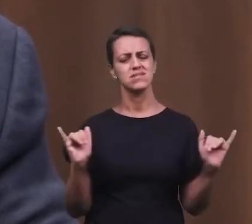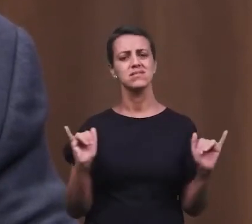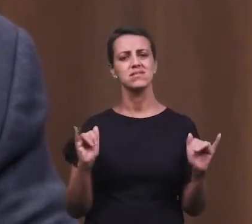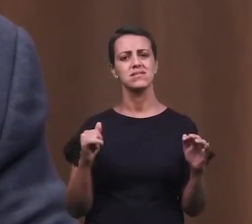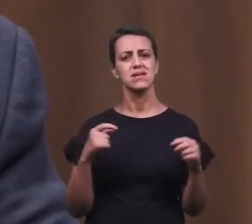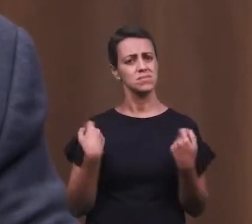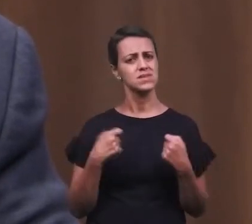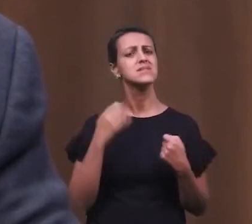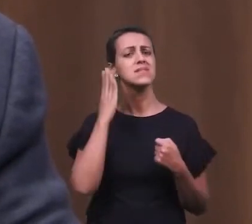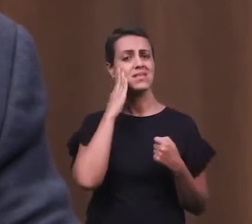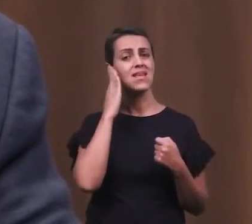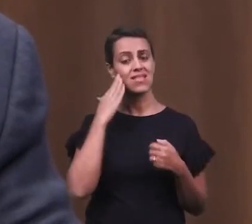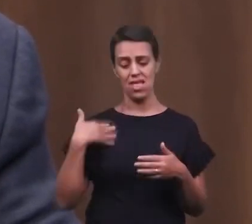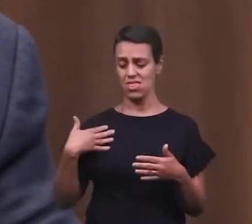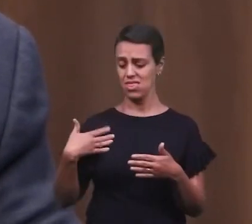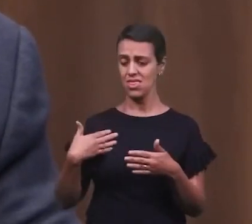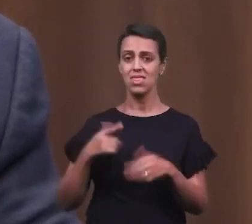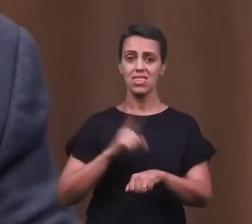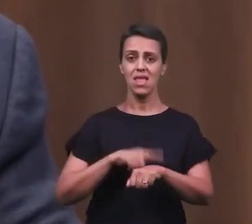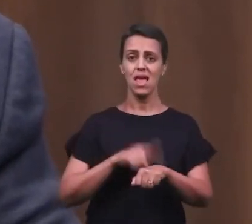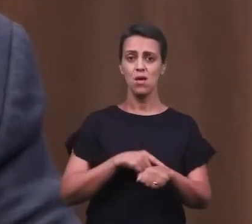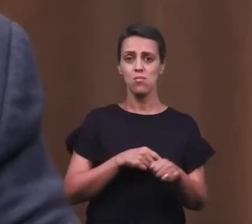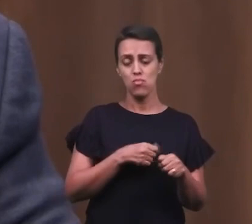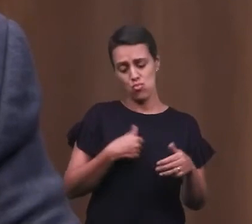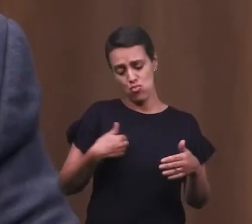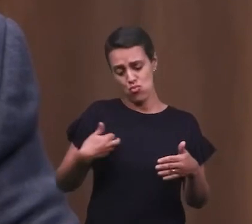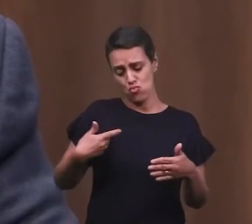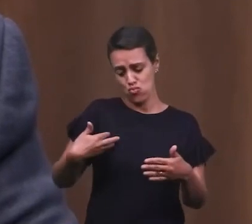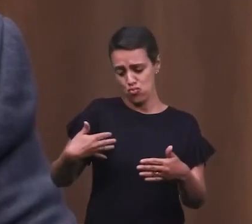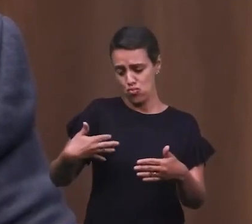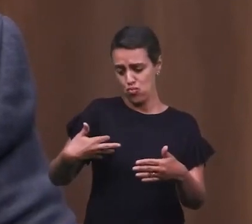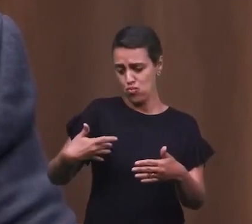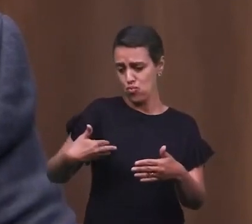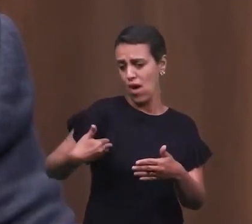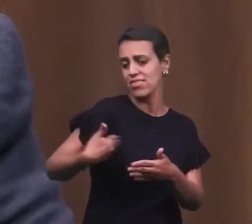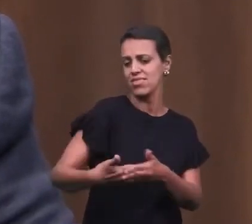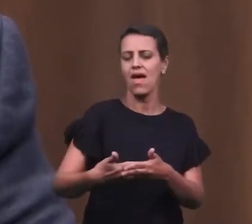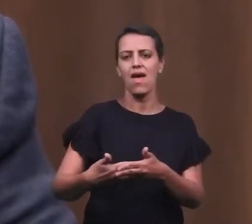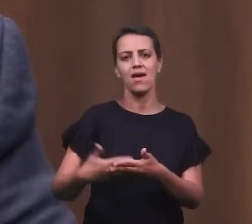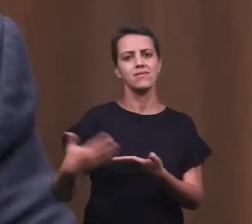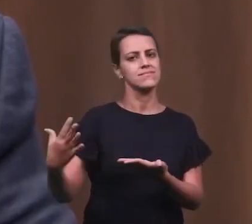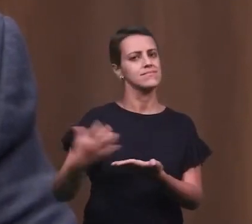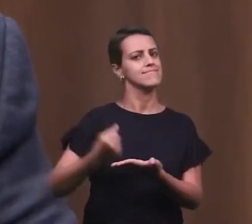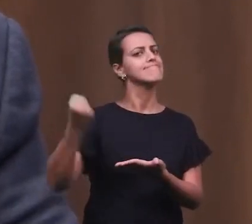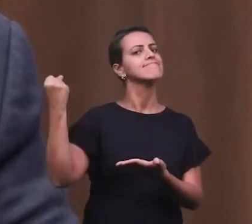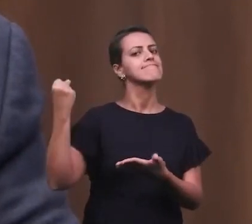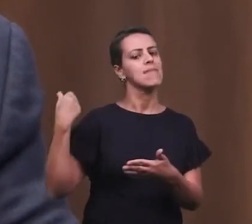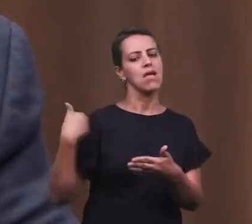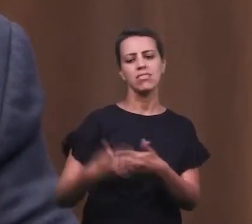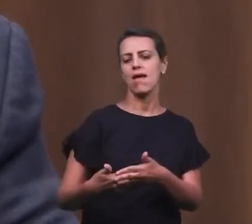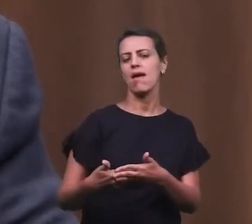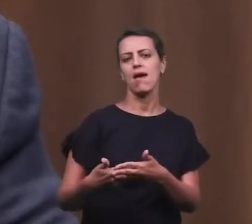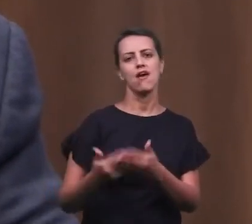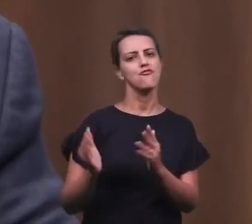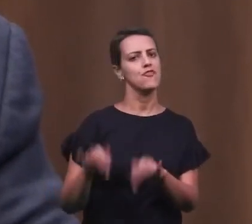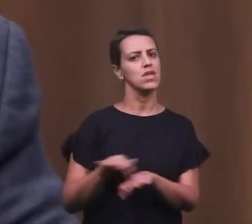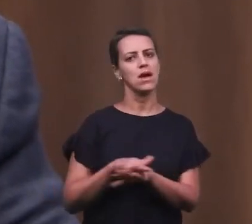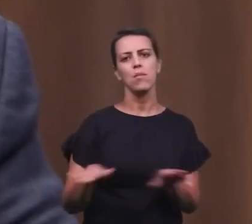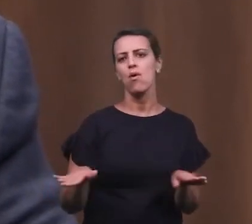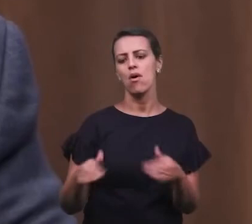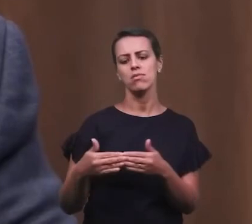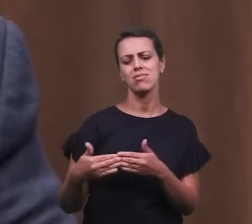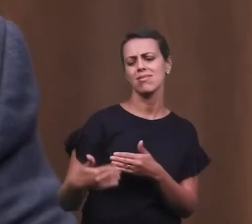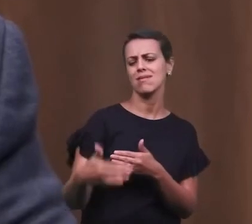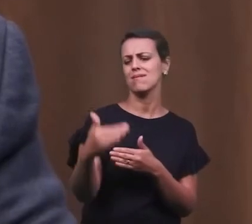nosso tempo de salvação, como igreja, ele vai até, como gentil, né? O povo gentil vai até o arrebatamento. O arrebatamento da igreja,